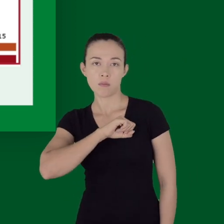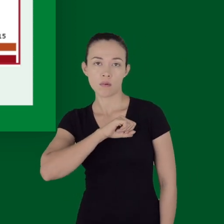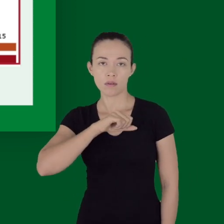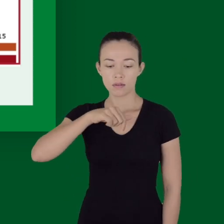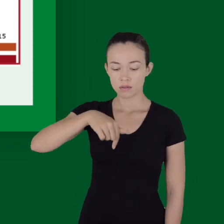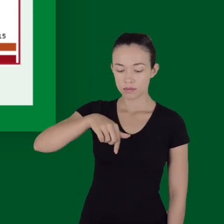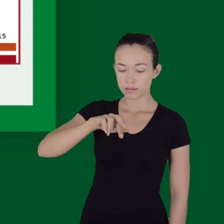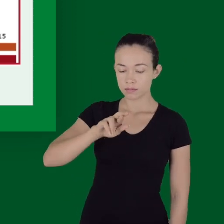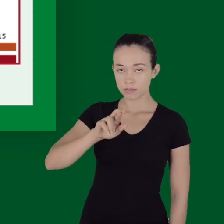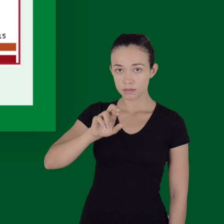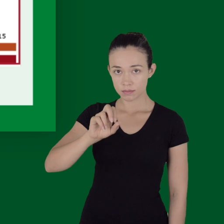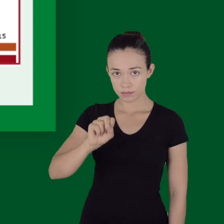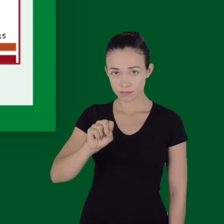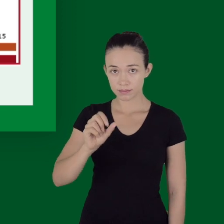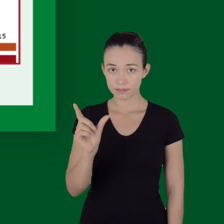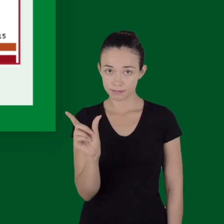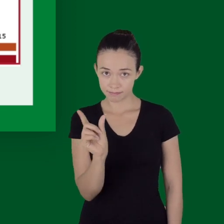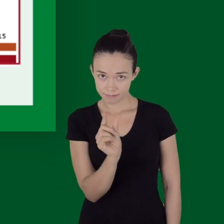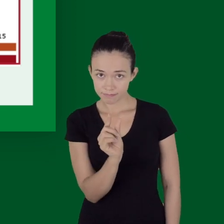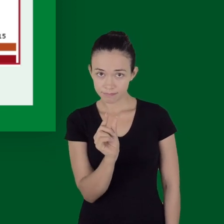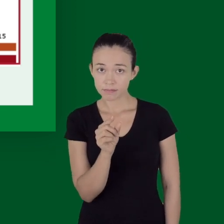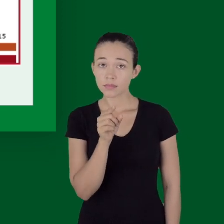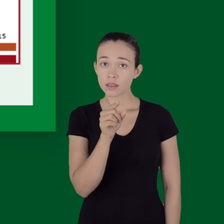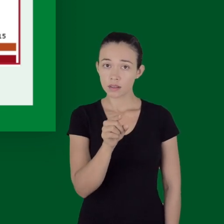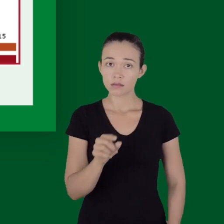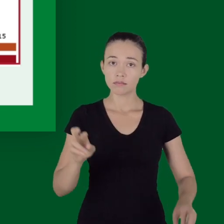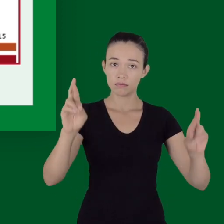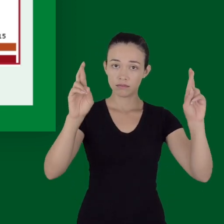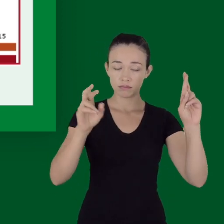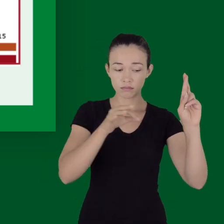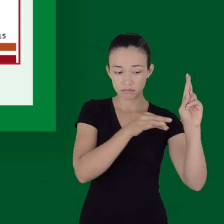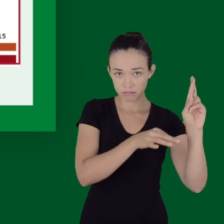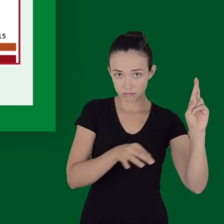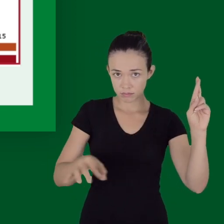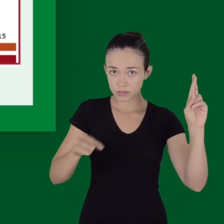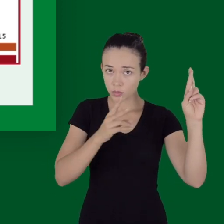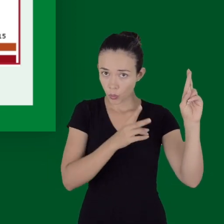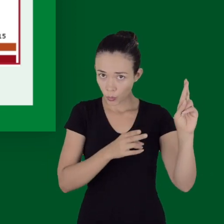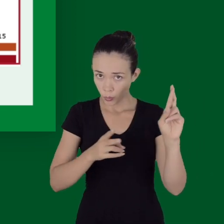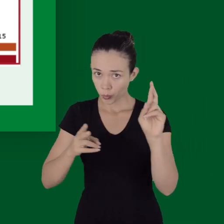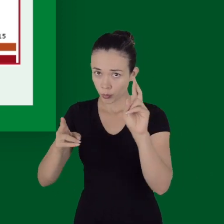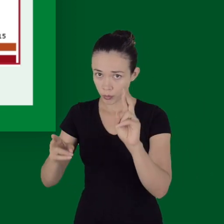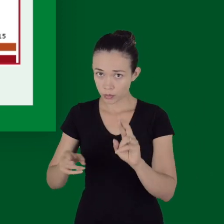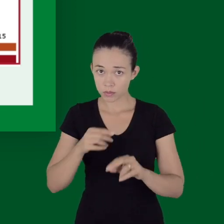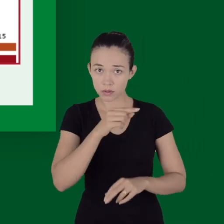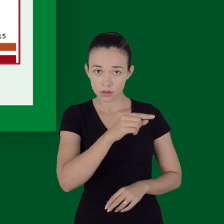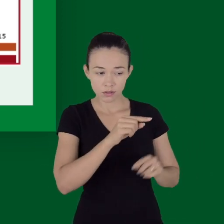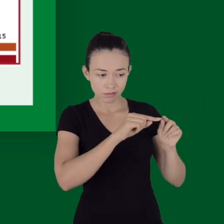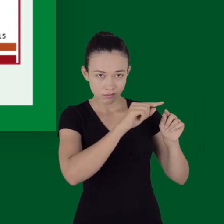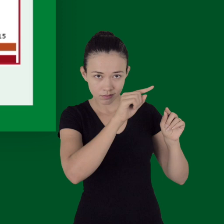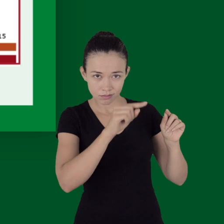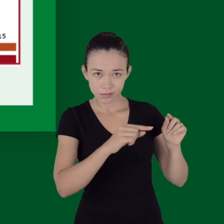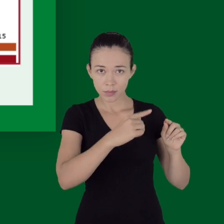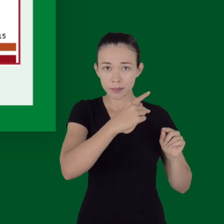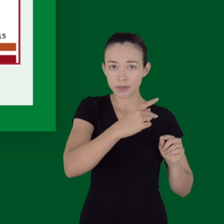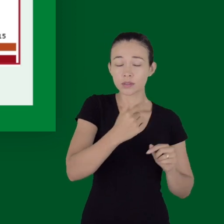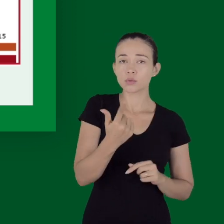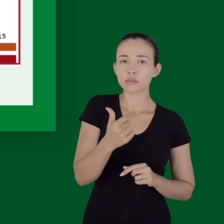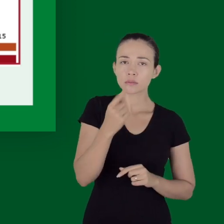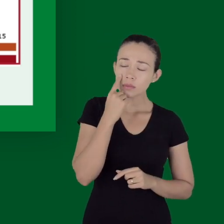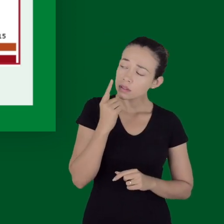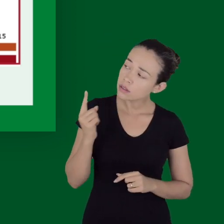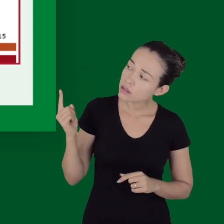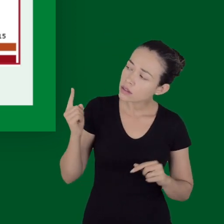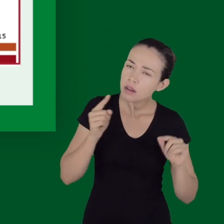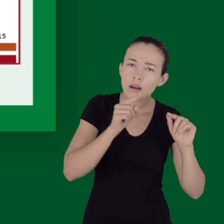serrilhado na linha de base, né? Que a gente consegue ver. Parece várias ondas P, mas normalmente tem uma amplitude pequenininha, né? Não